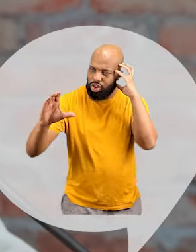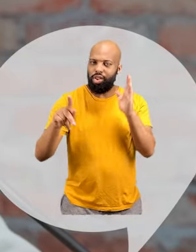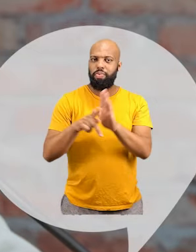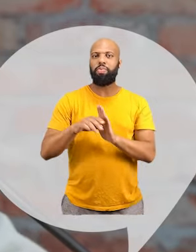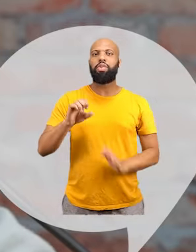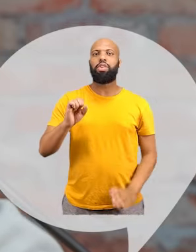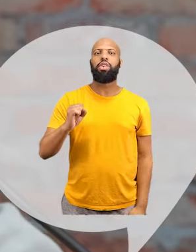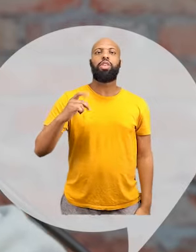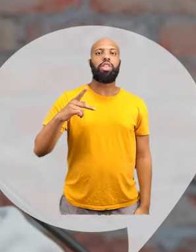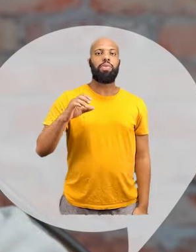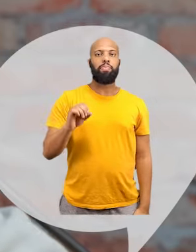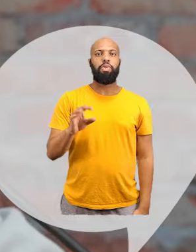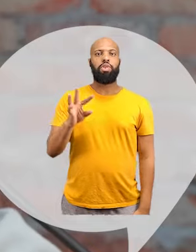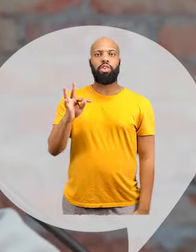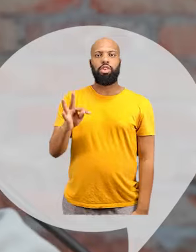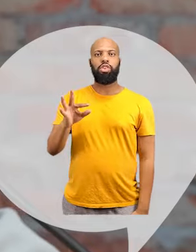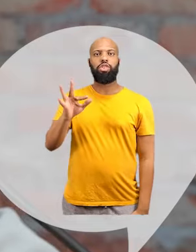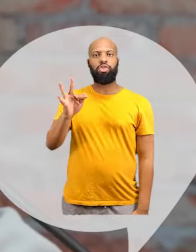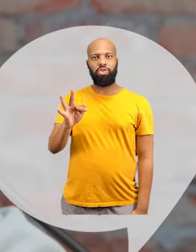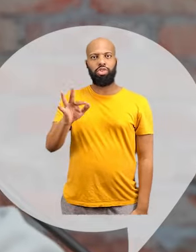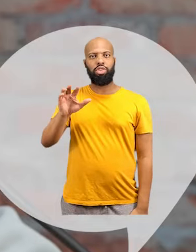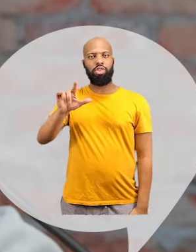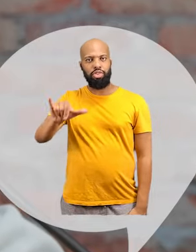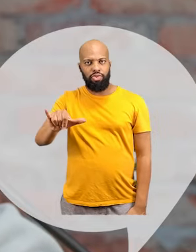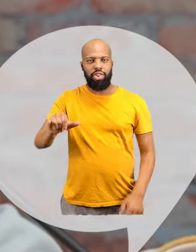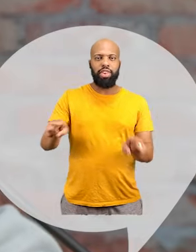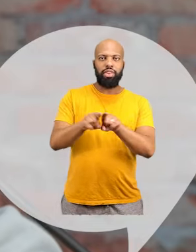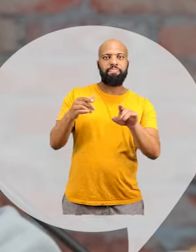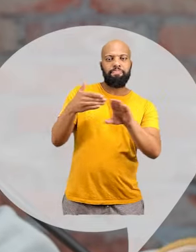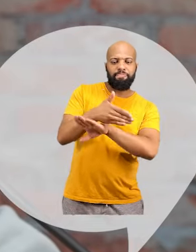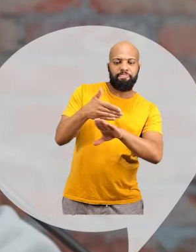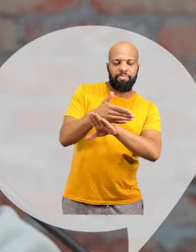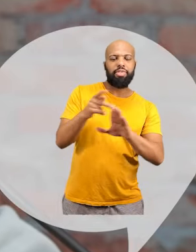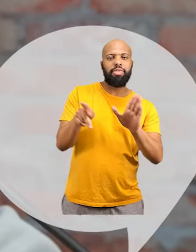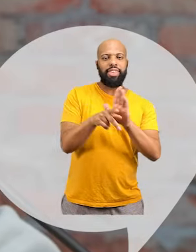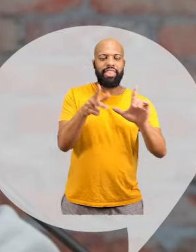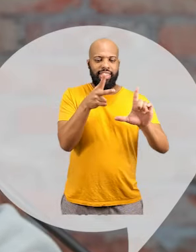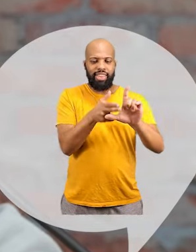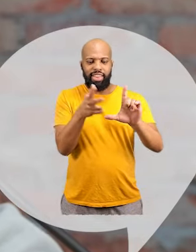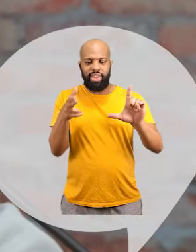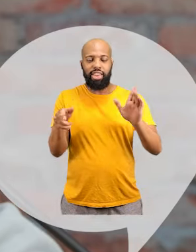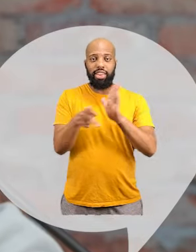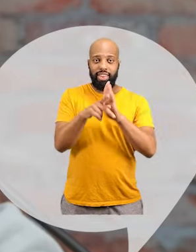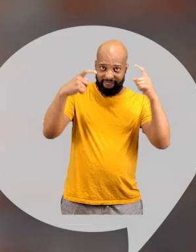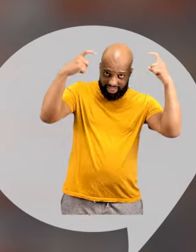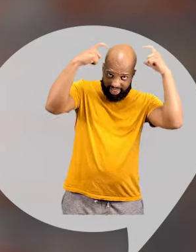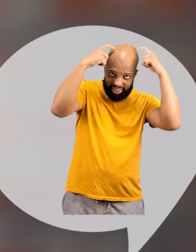super certo Participei de uma série da Disney tipo loucura